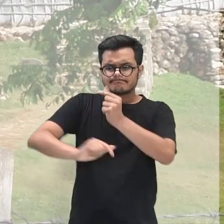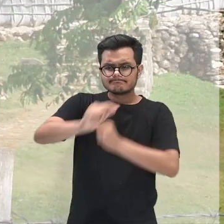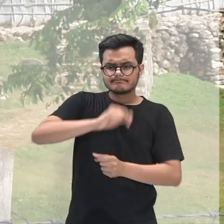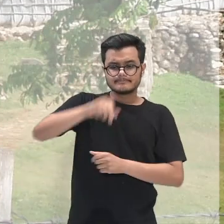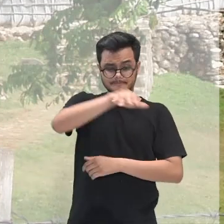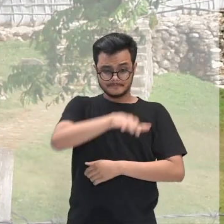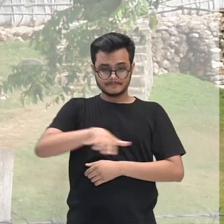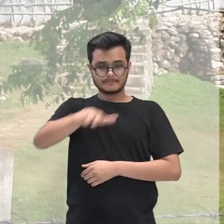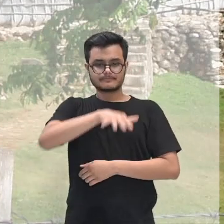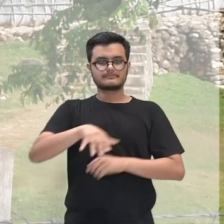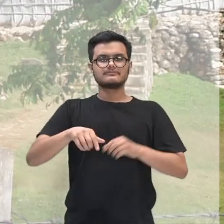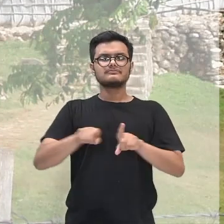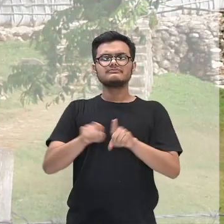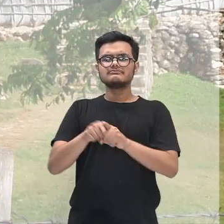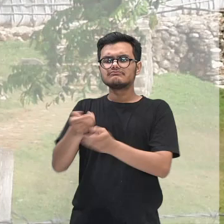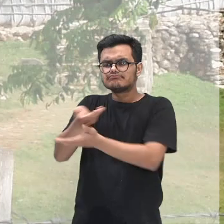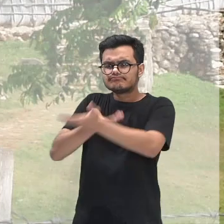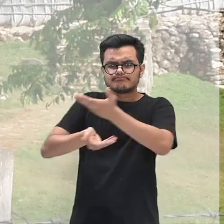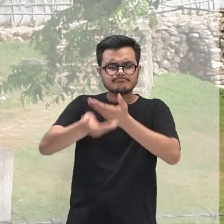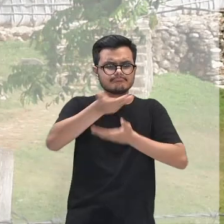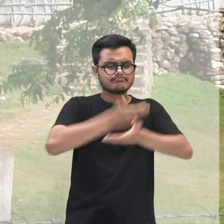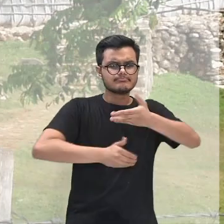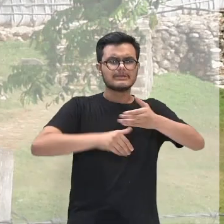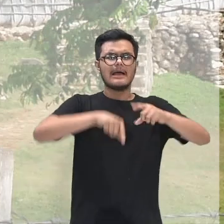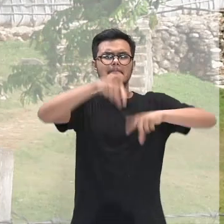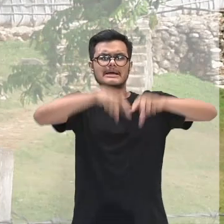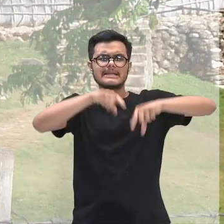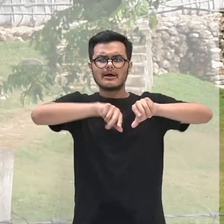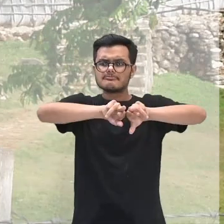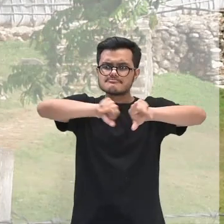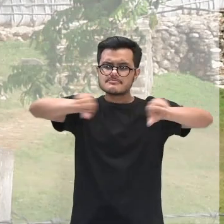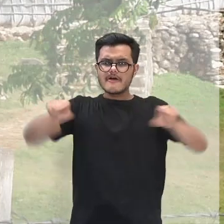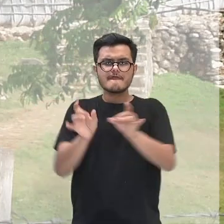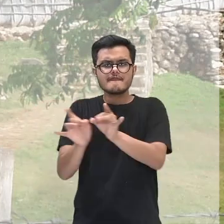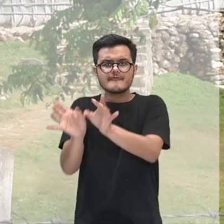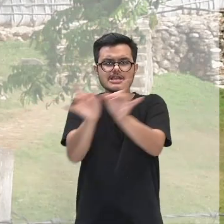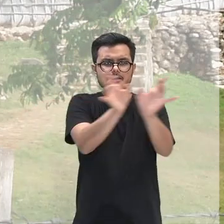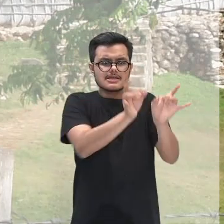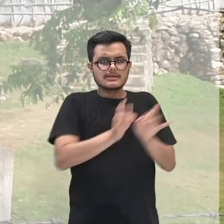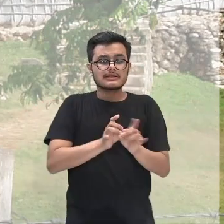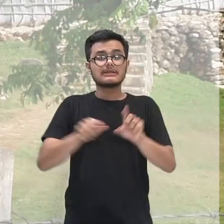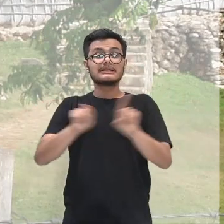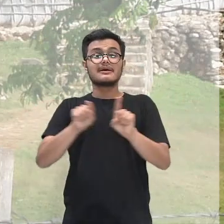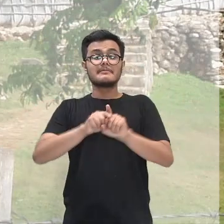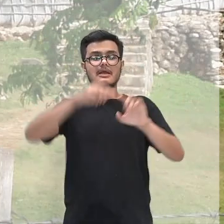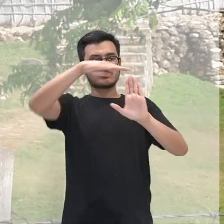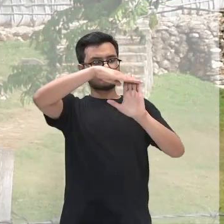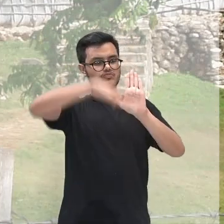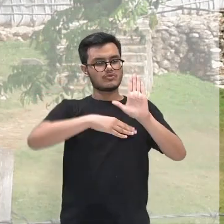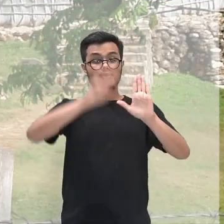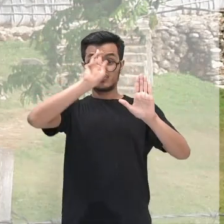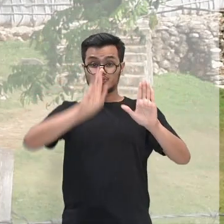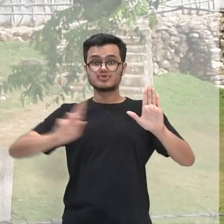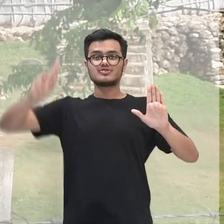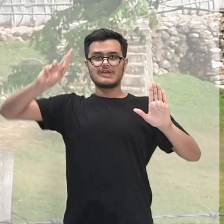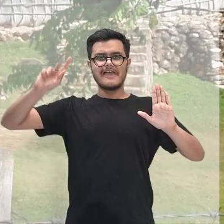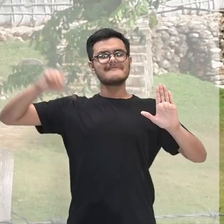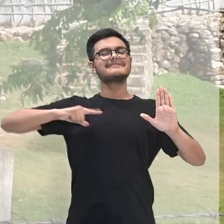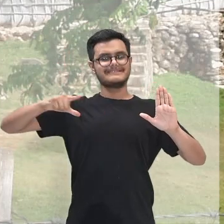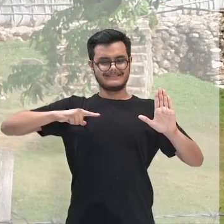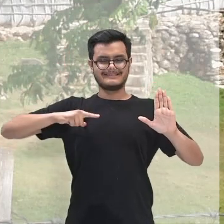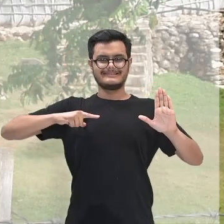regional, trocando mercadorias entre si, e a questão da hierarquia social, que os cacicados complexos